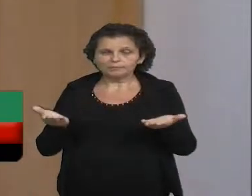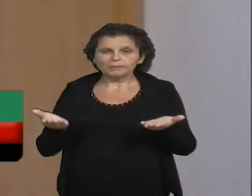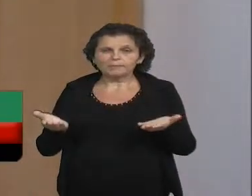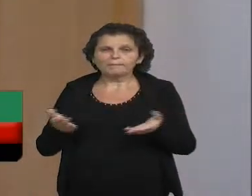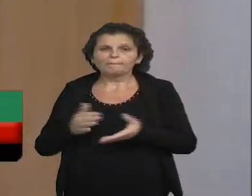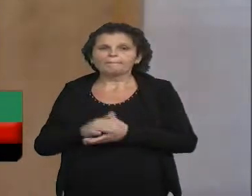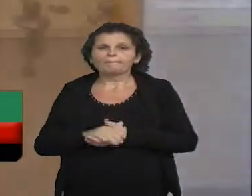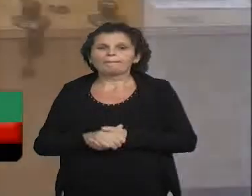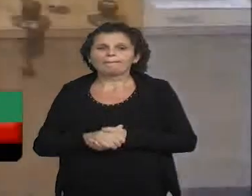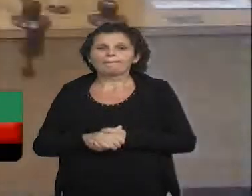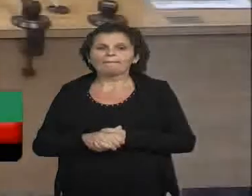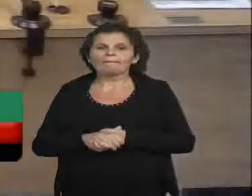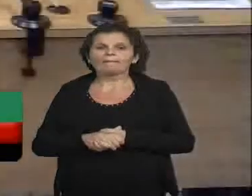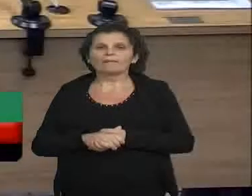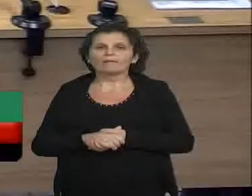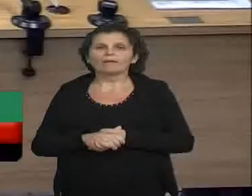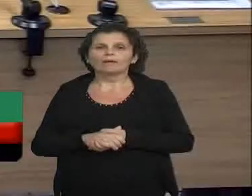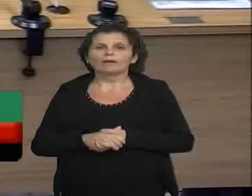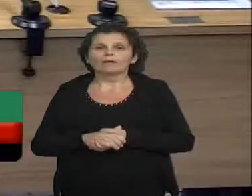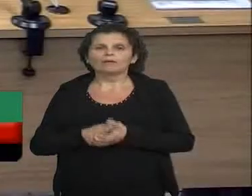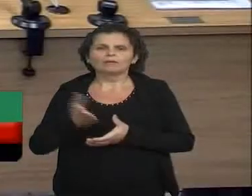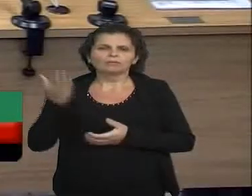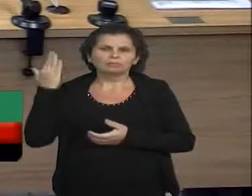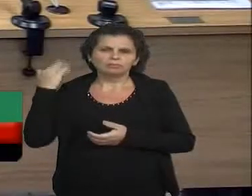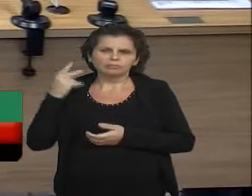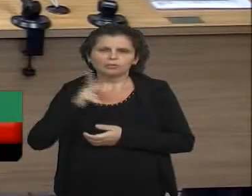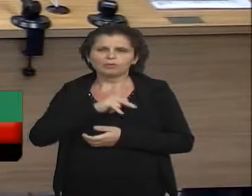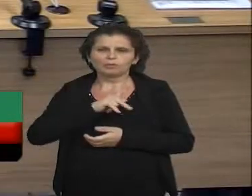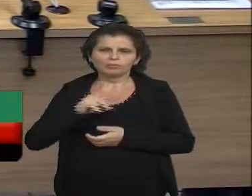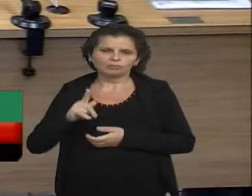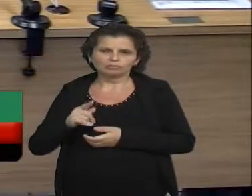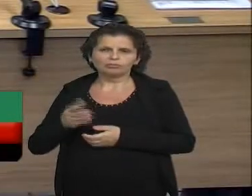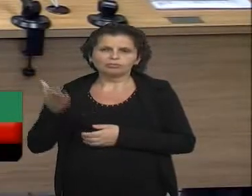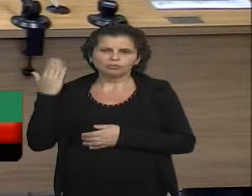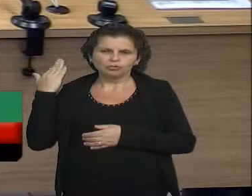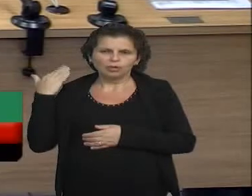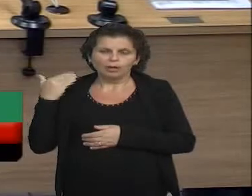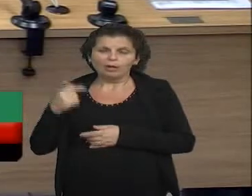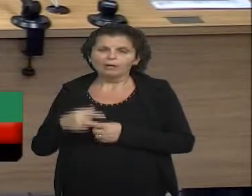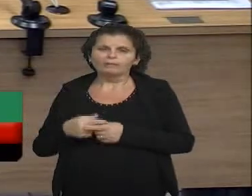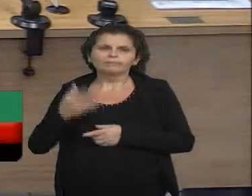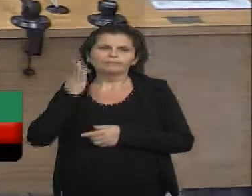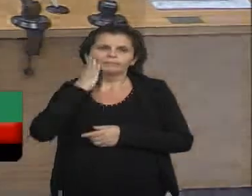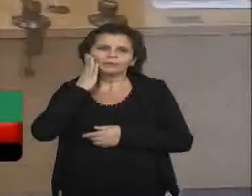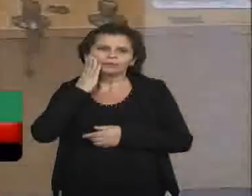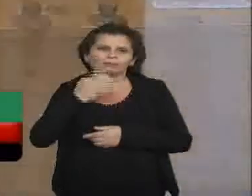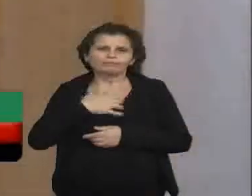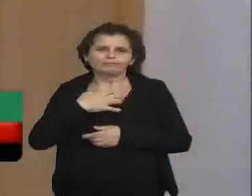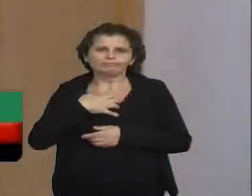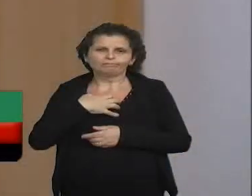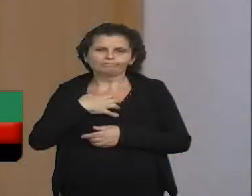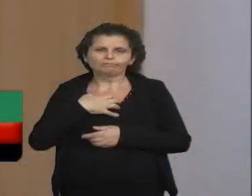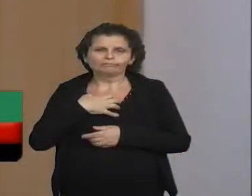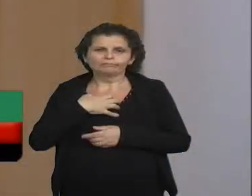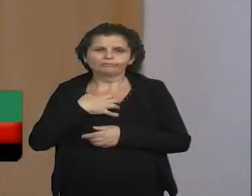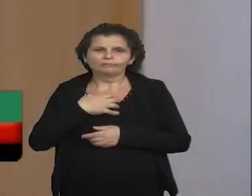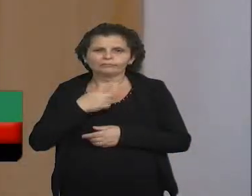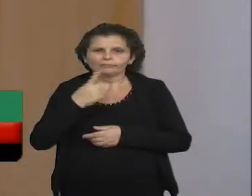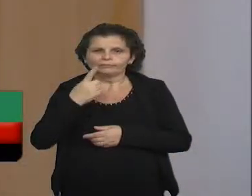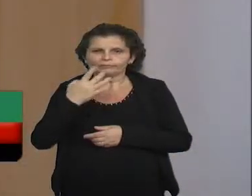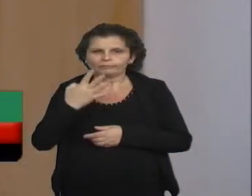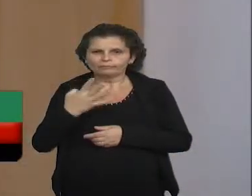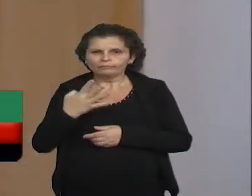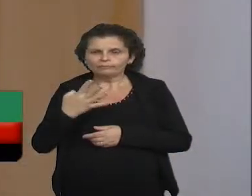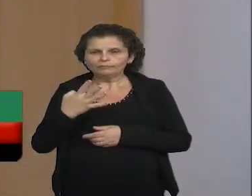seu voto, e Vossa Excelência foi presidente dessa casa, esteve aqui e sabe como funciona. Às 14